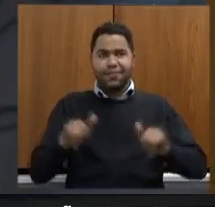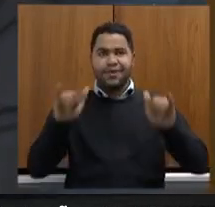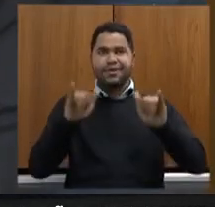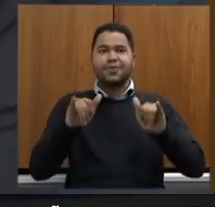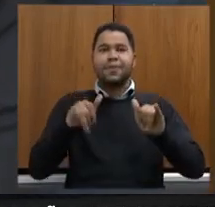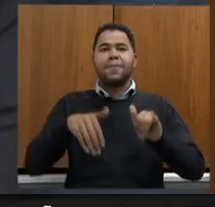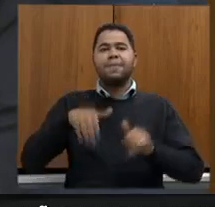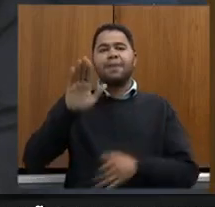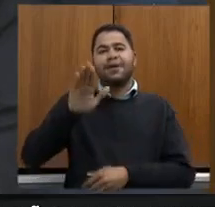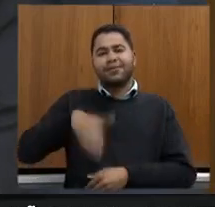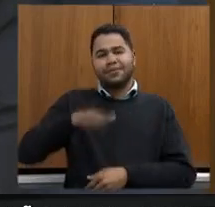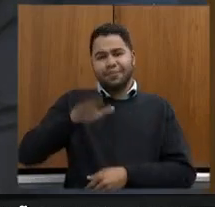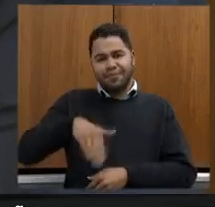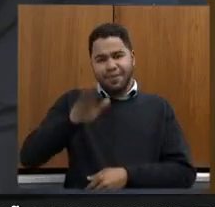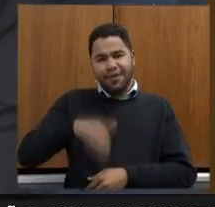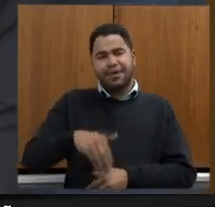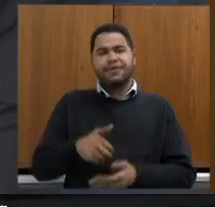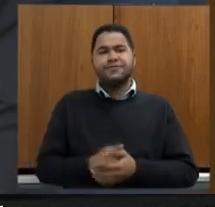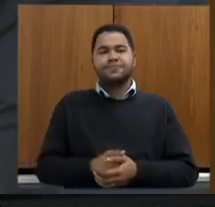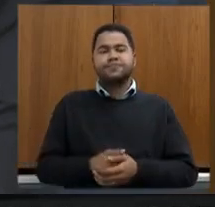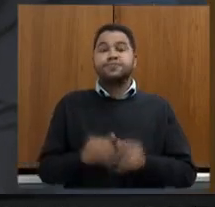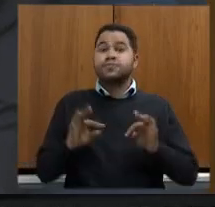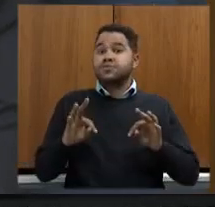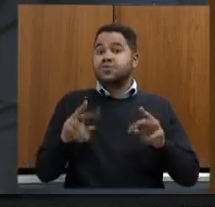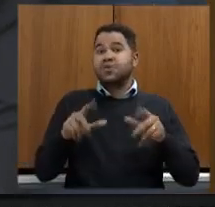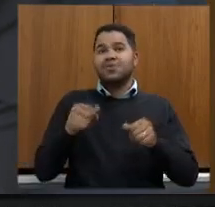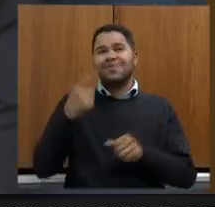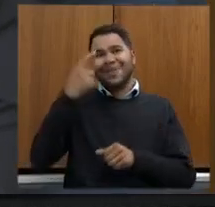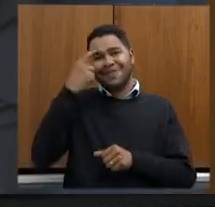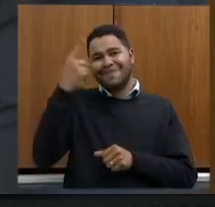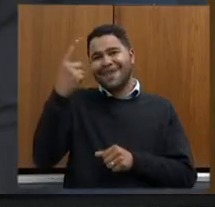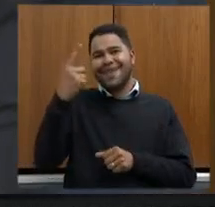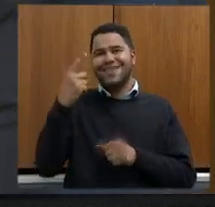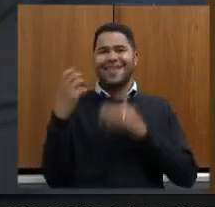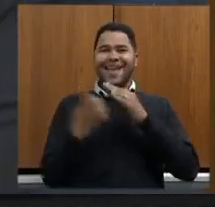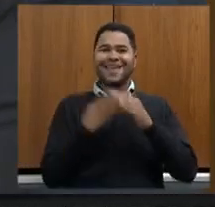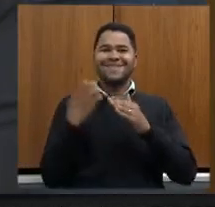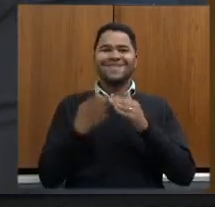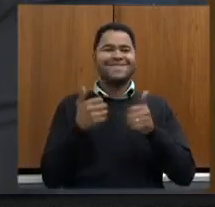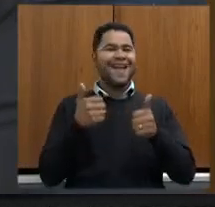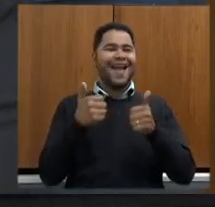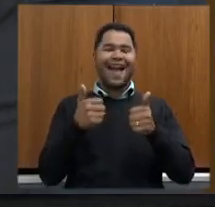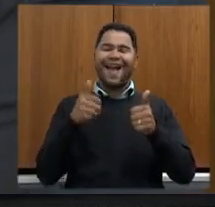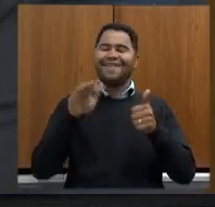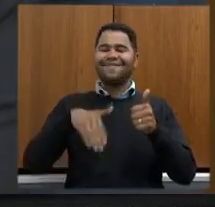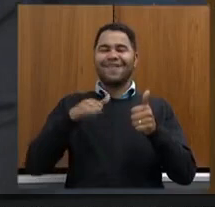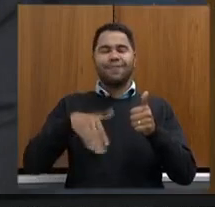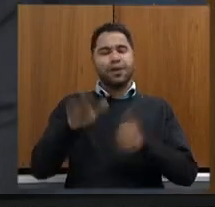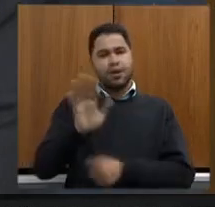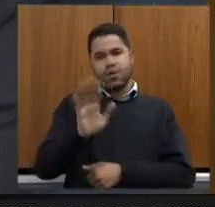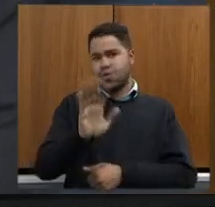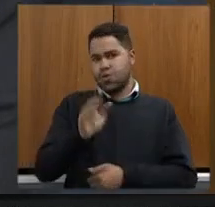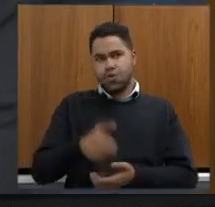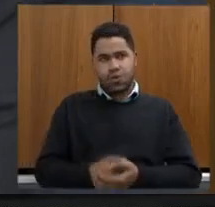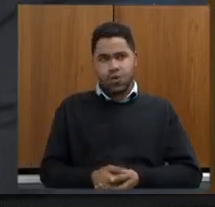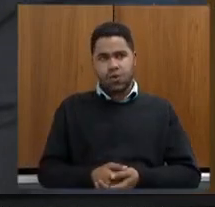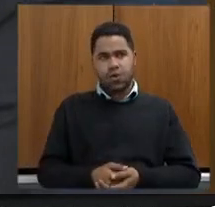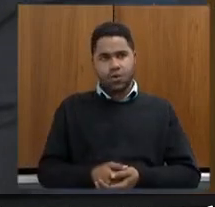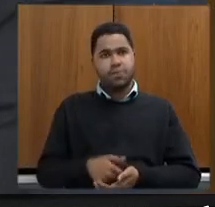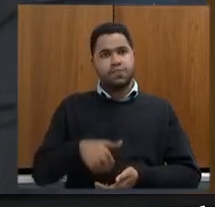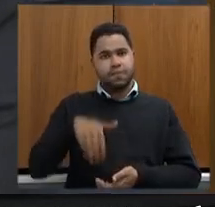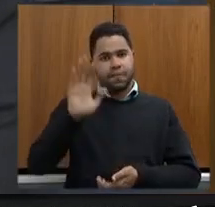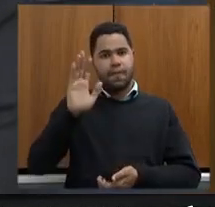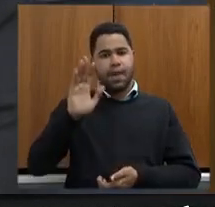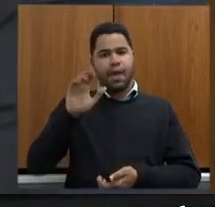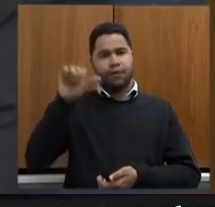inclusive mais barato mas por incrível que pareça todo mundo acha né que a empresa vai fazer vai ficar mais barato mais não é muito